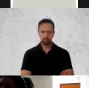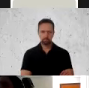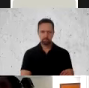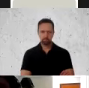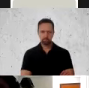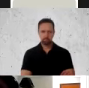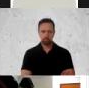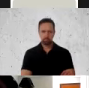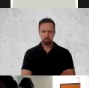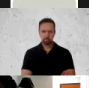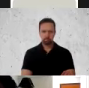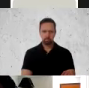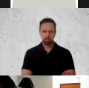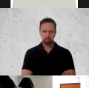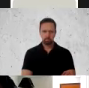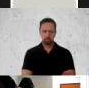né?